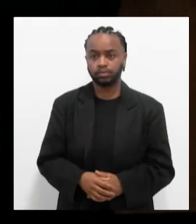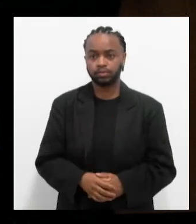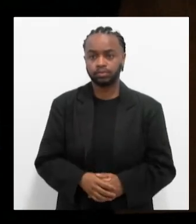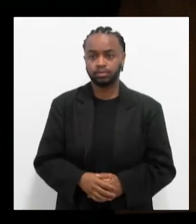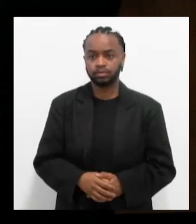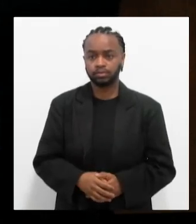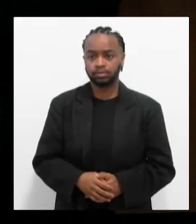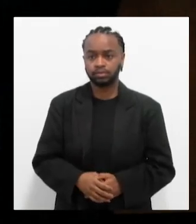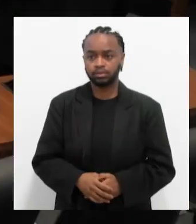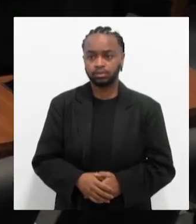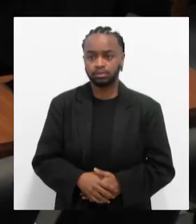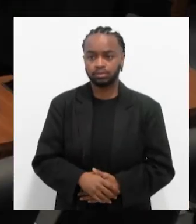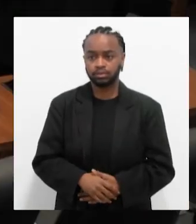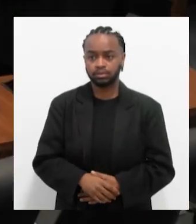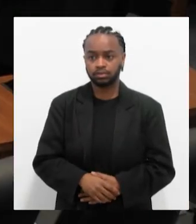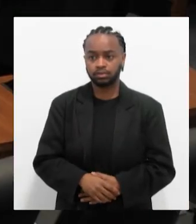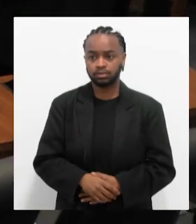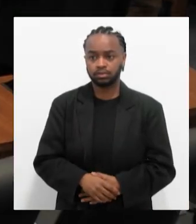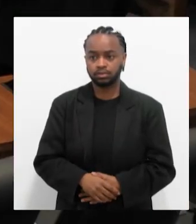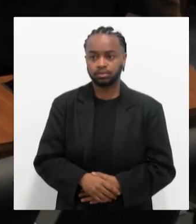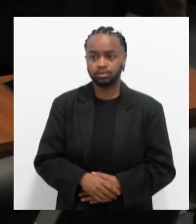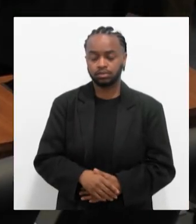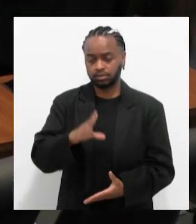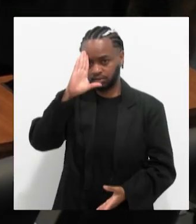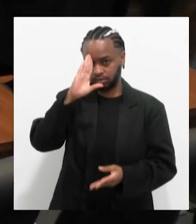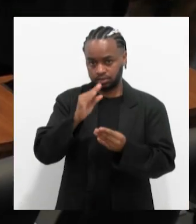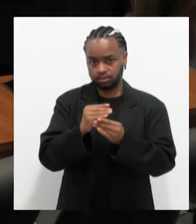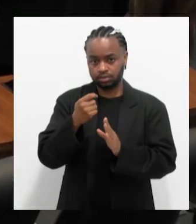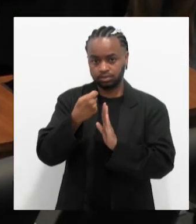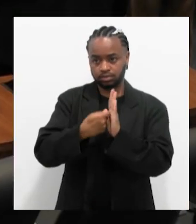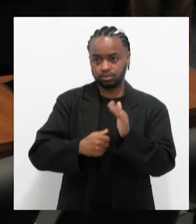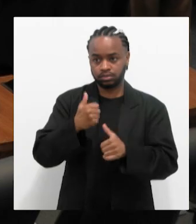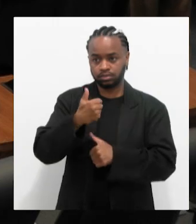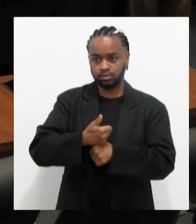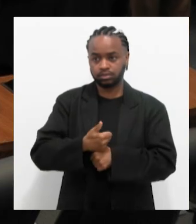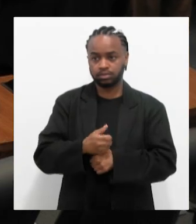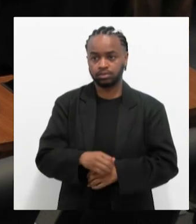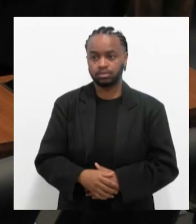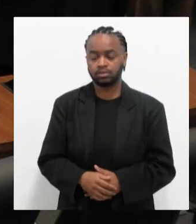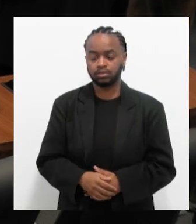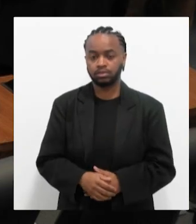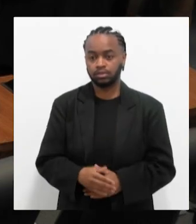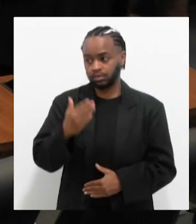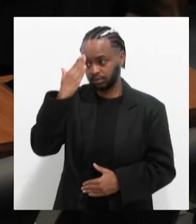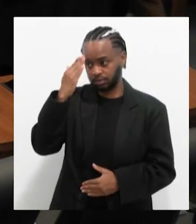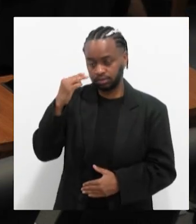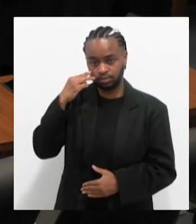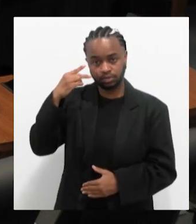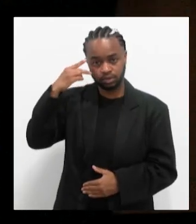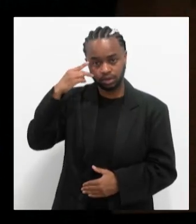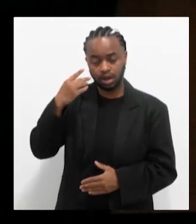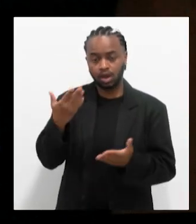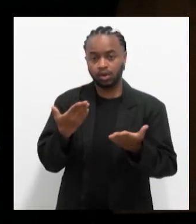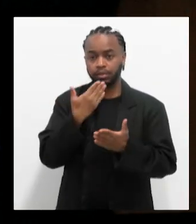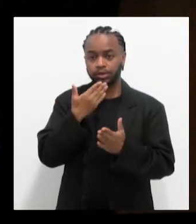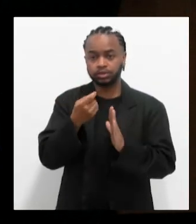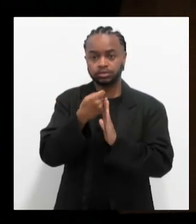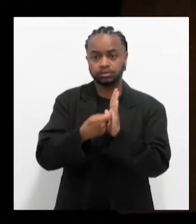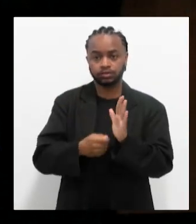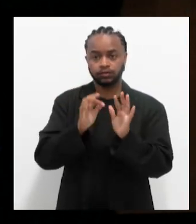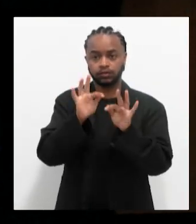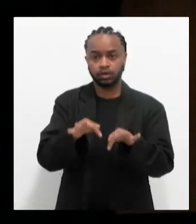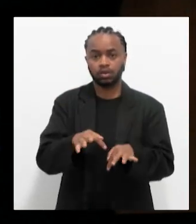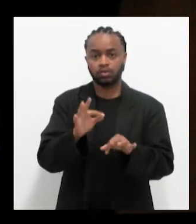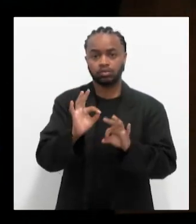presidente. Então, concluindo por substitutivo. Obrigado, deputado Tiaju. Concluindo por substitutivo, pedindo forma final de redação,